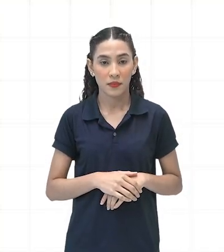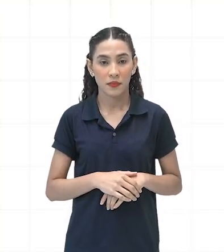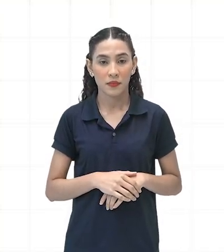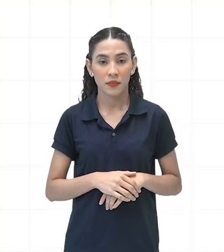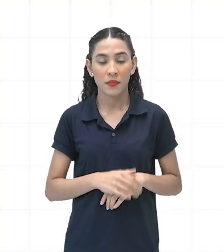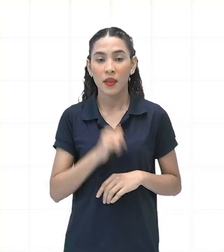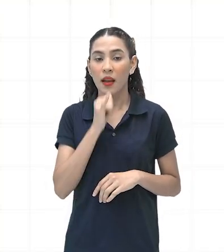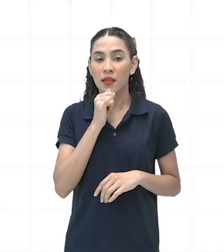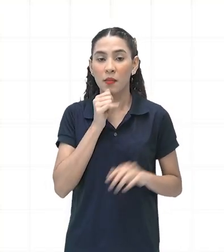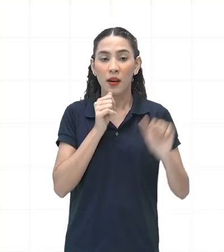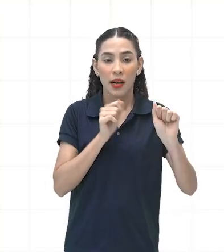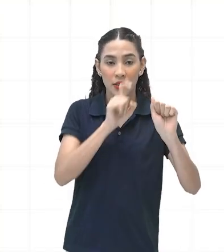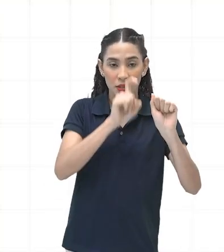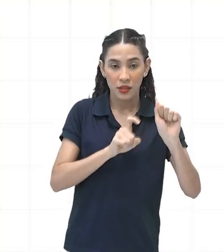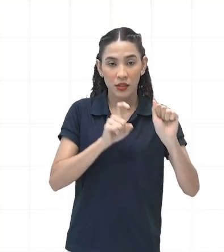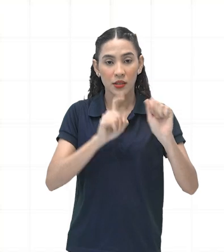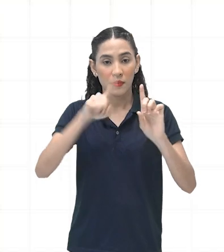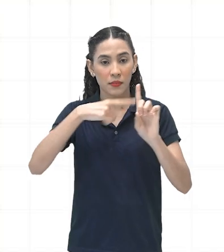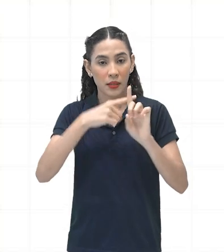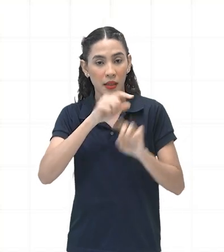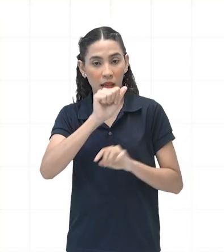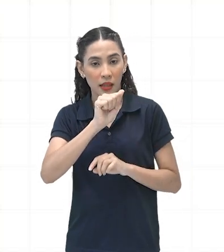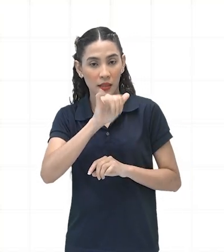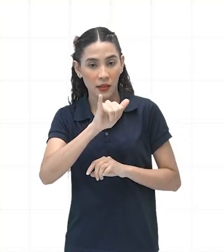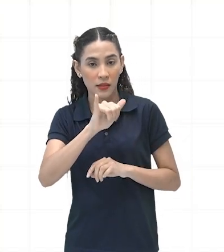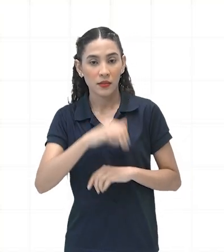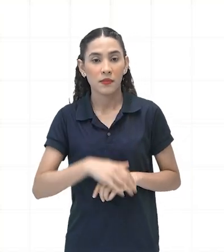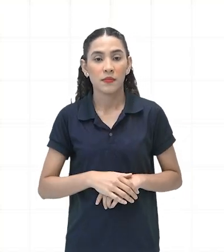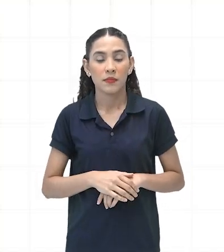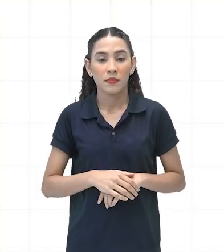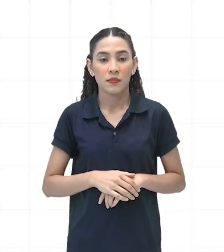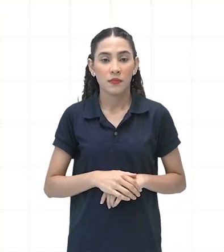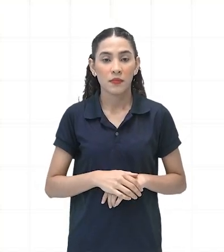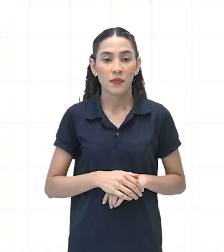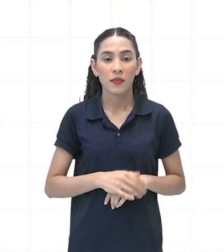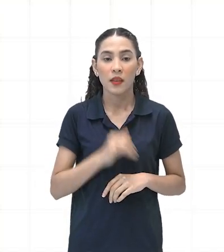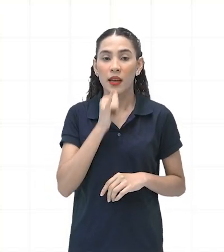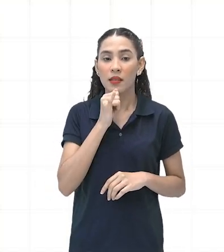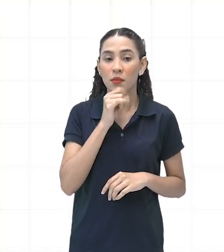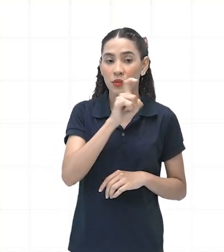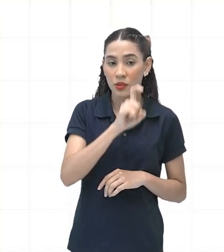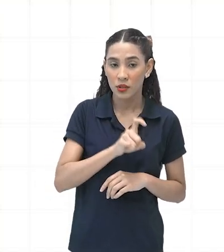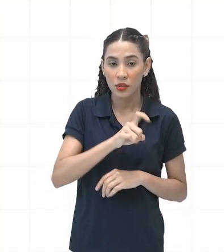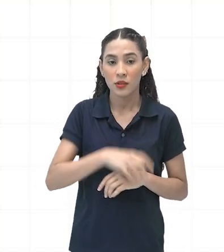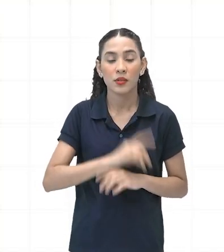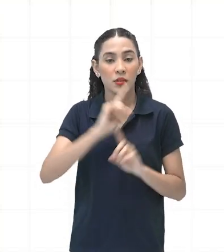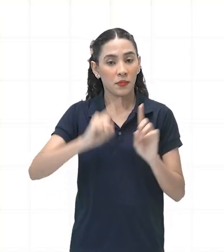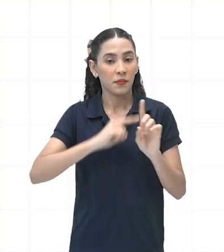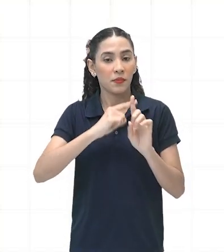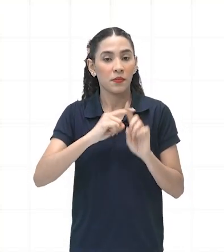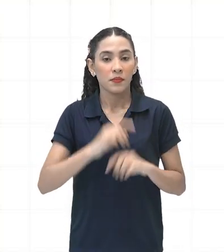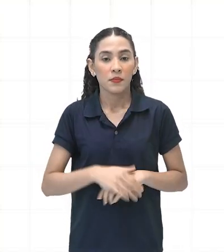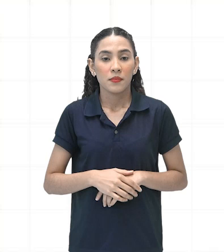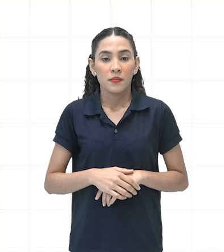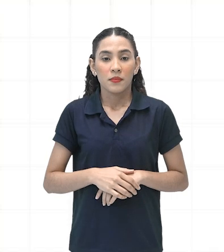dividindo essa parcela aqui por AX dividido por A, vai dar X, mais